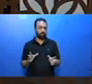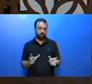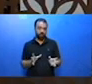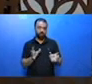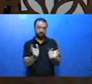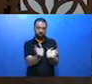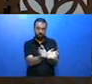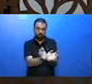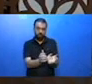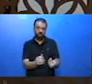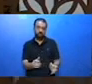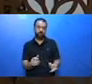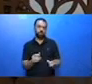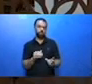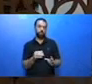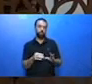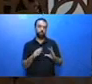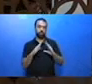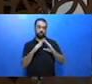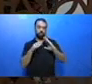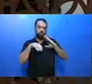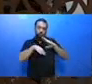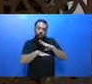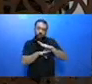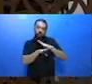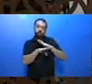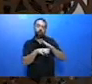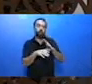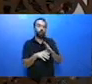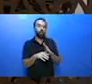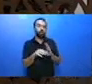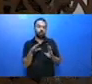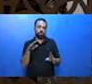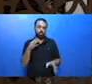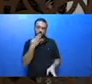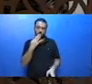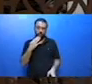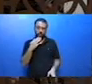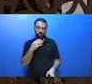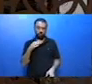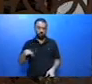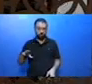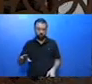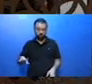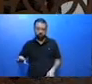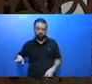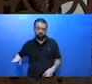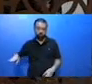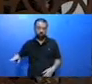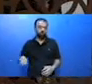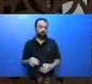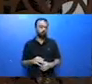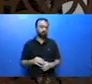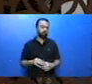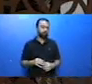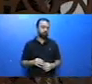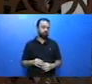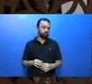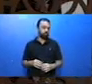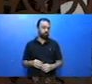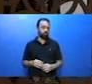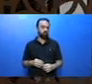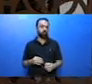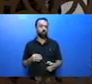os meninos menores, porque eles andam mais devagar. Os maiores sabem